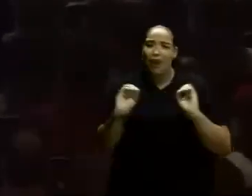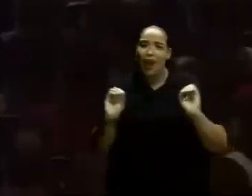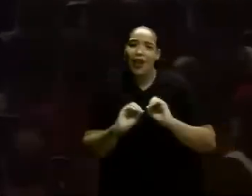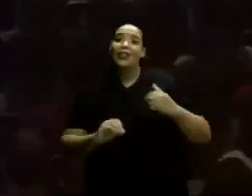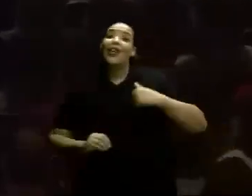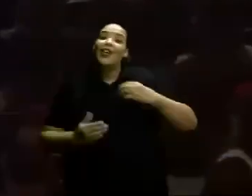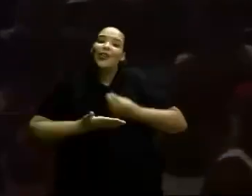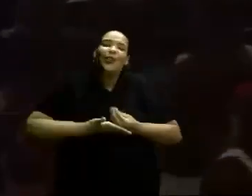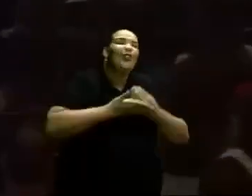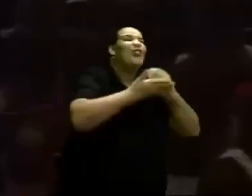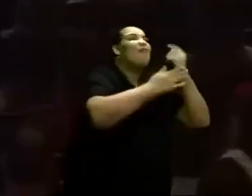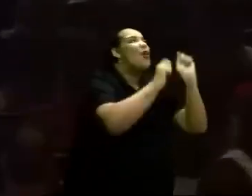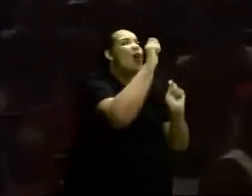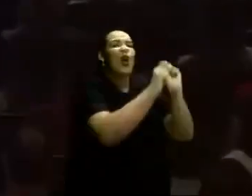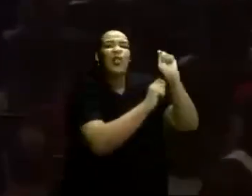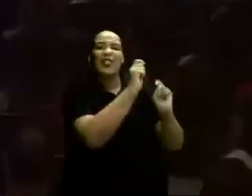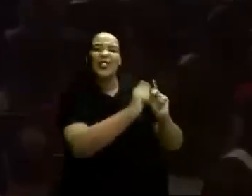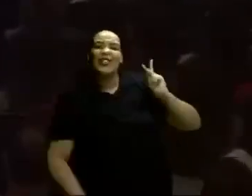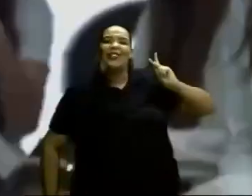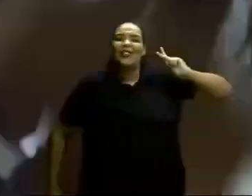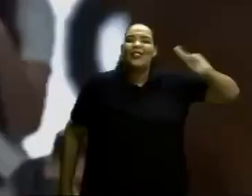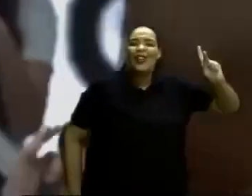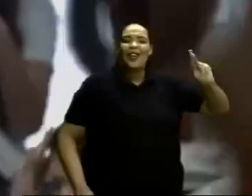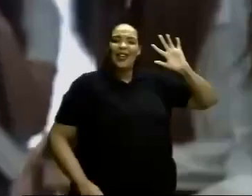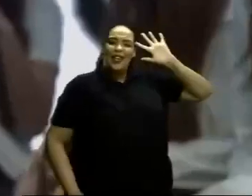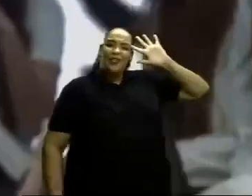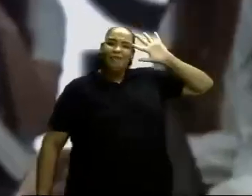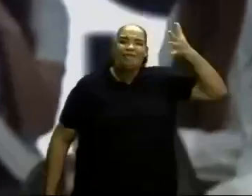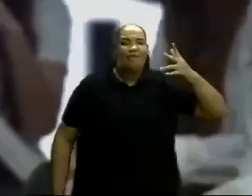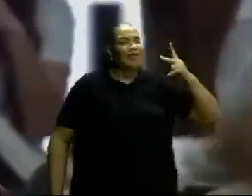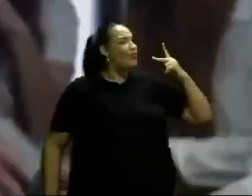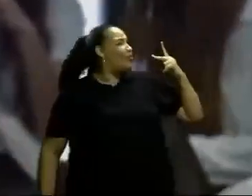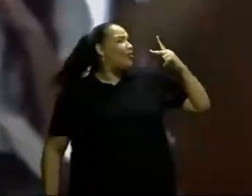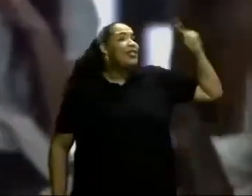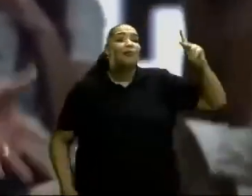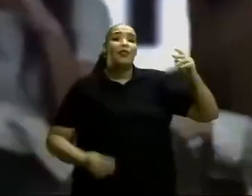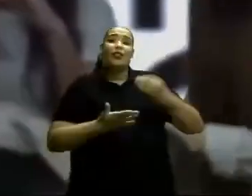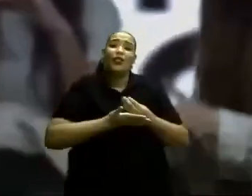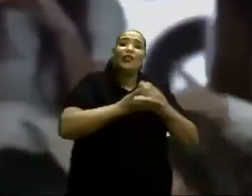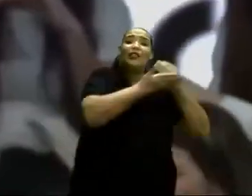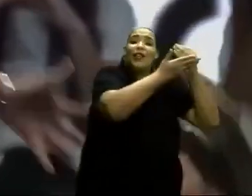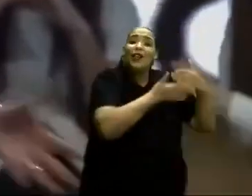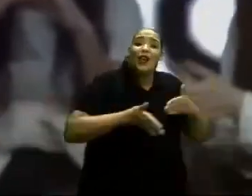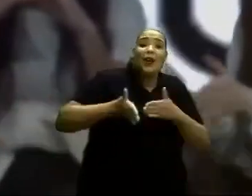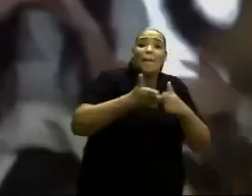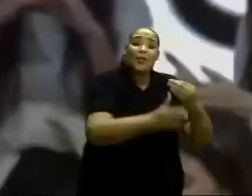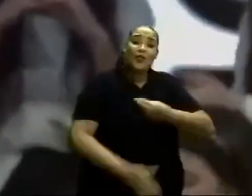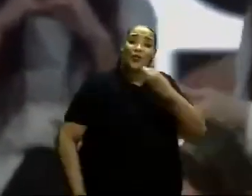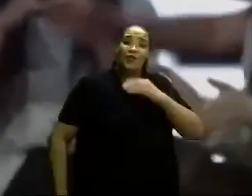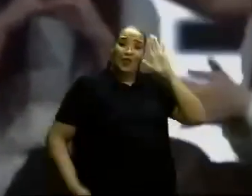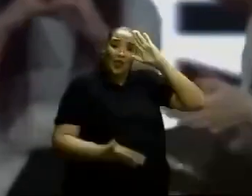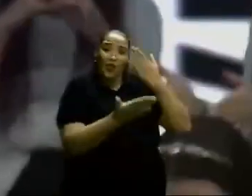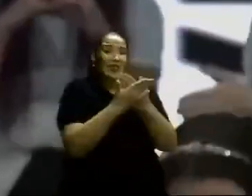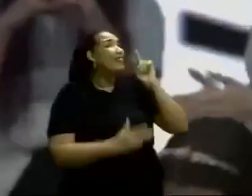Eu entrego, eu entrego, eu entrego. Entrego o teu caminho ao Senhor, confia